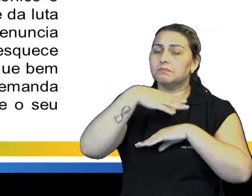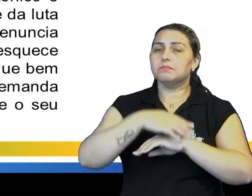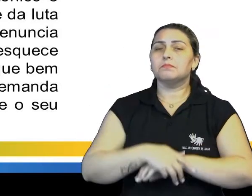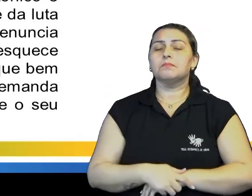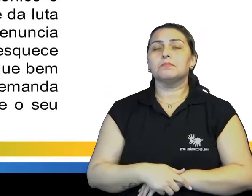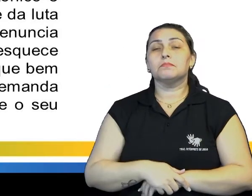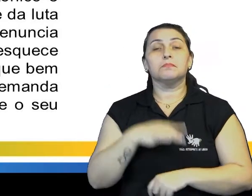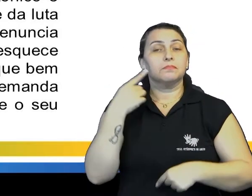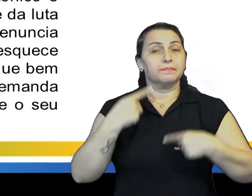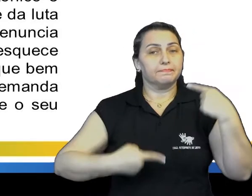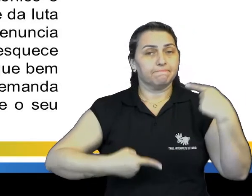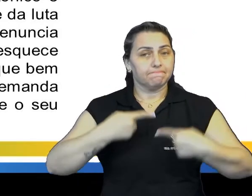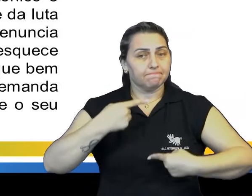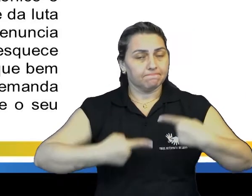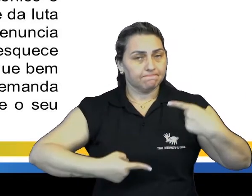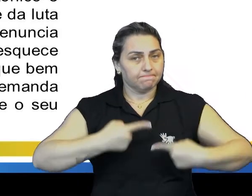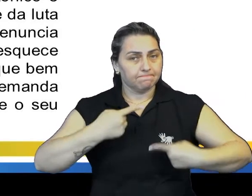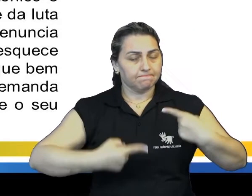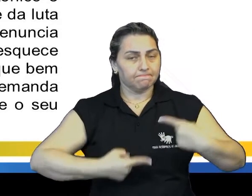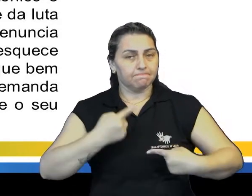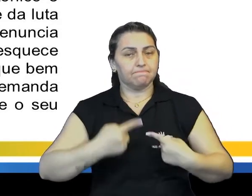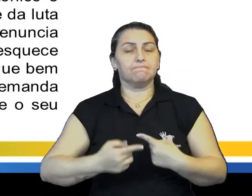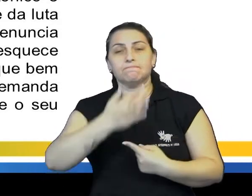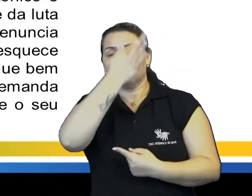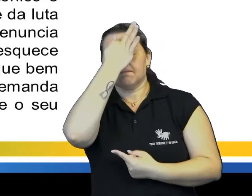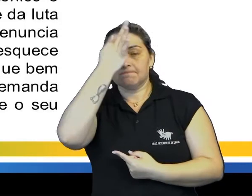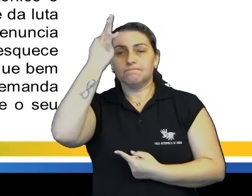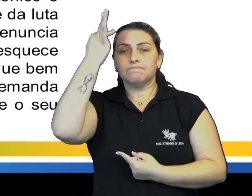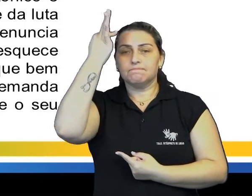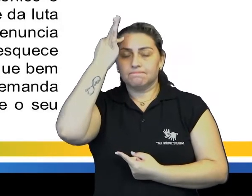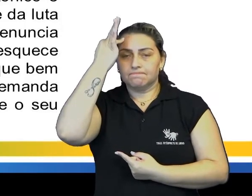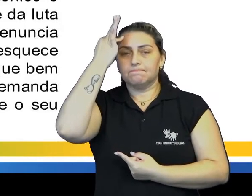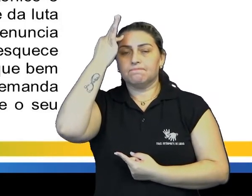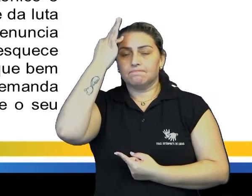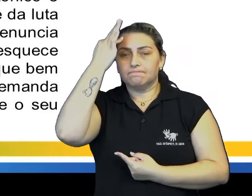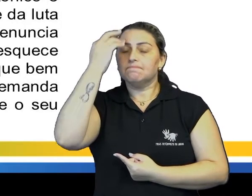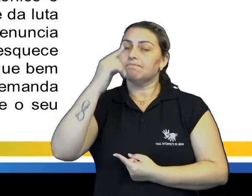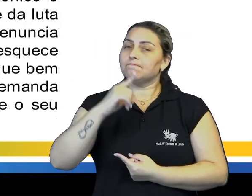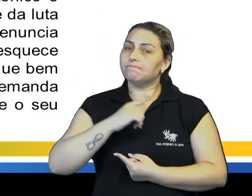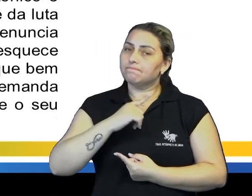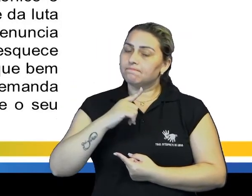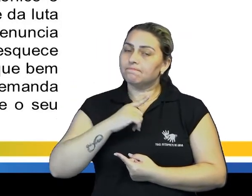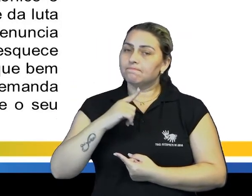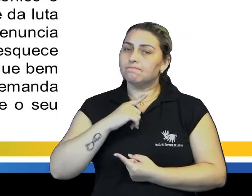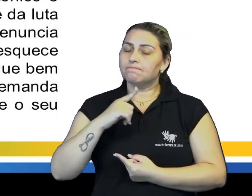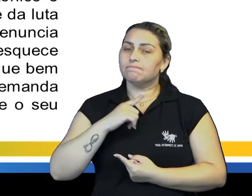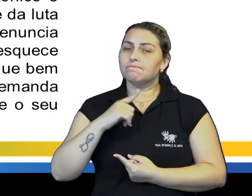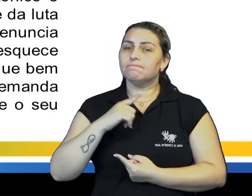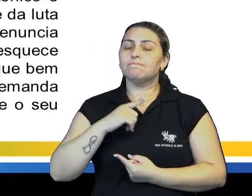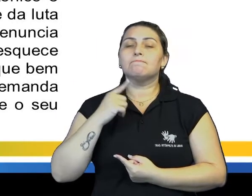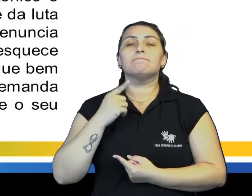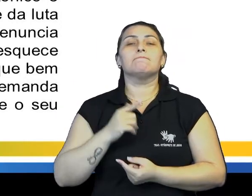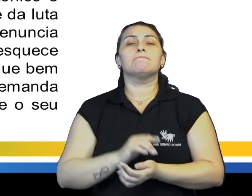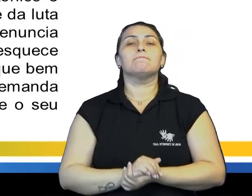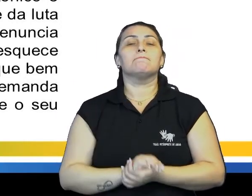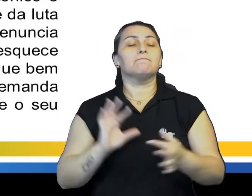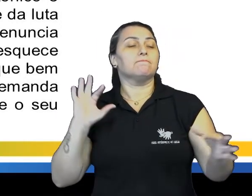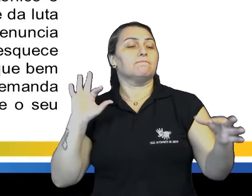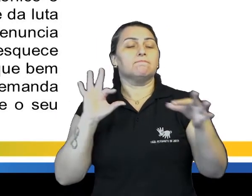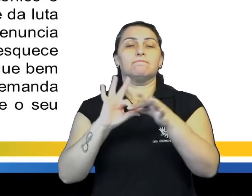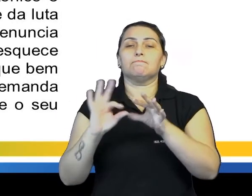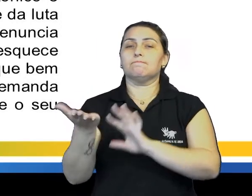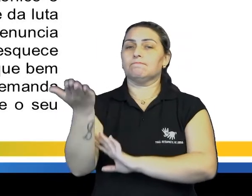Então, a política, tá? Então, a filosofia e a política têm mantido entre si